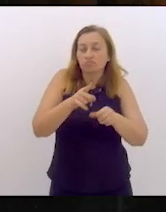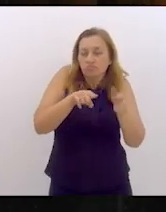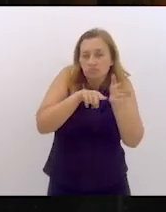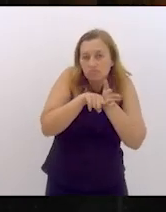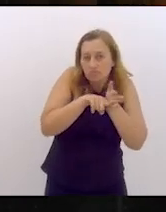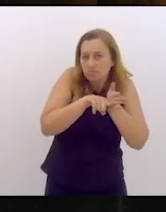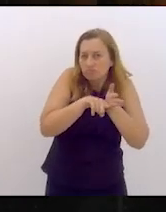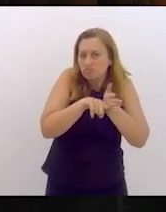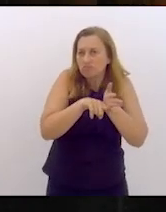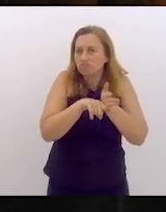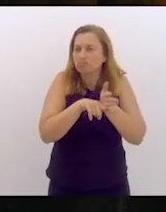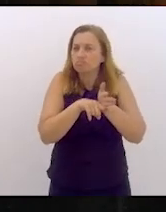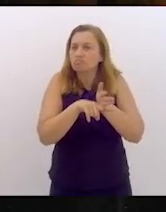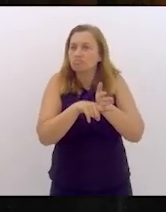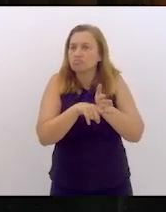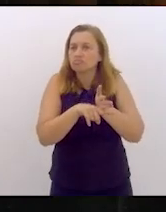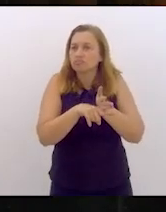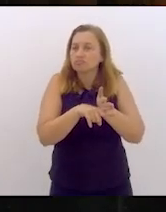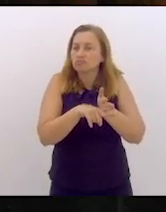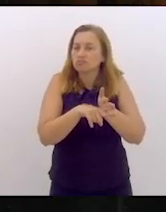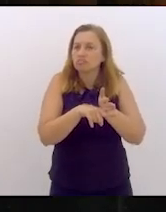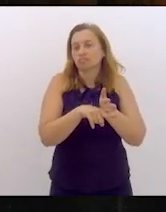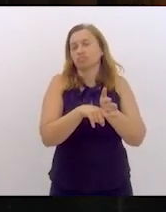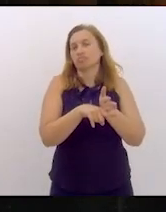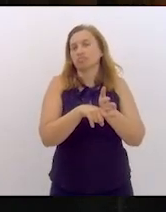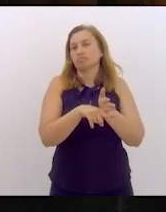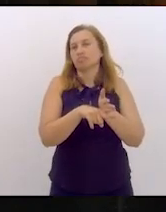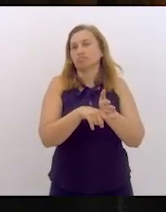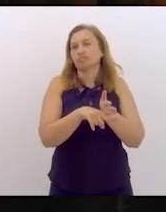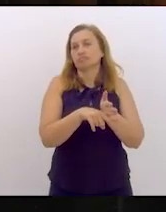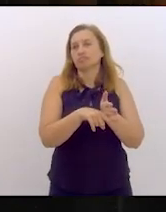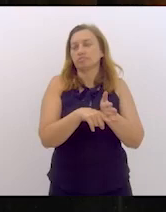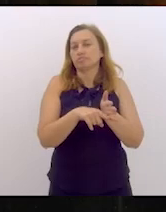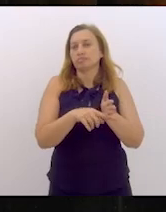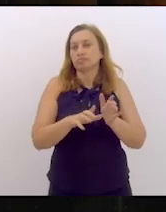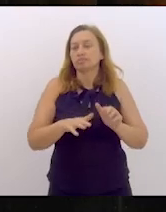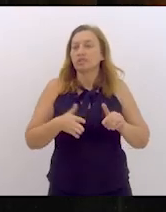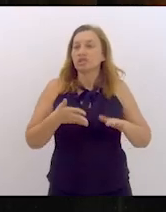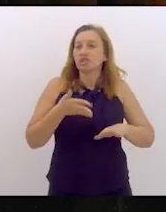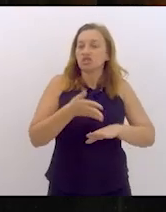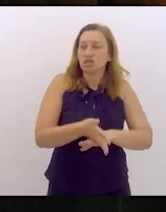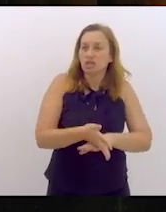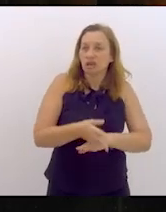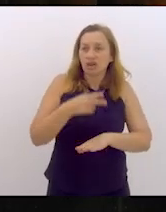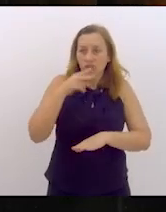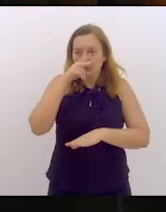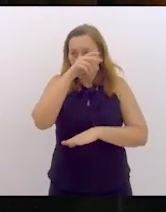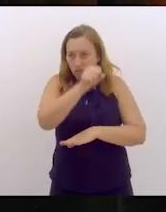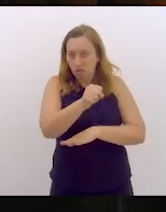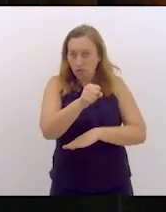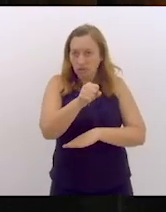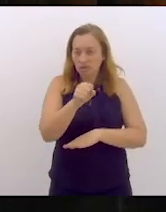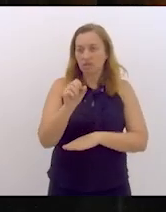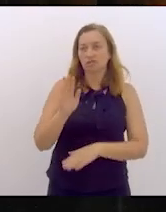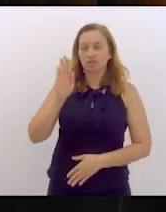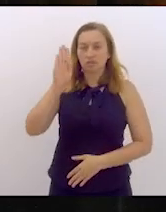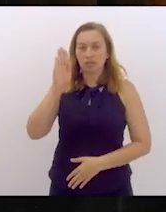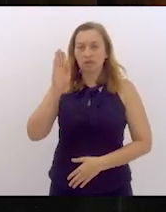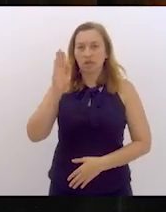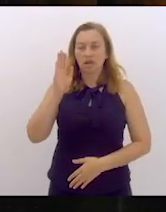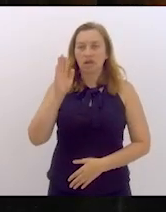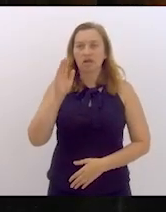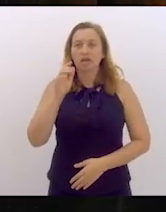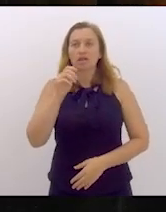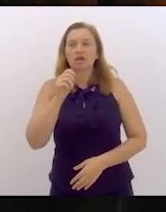investigativa para atingir um potência uma potencial candidatura de Eduardo Paes e Felipe Santa